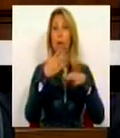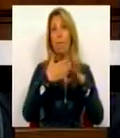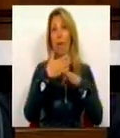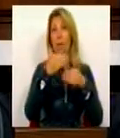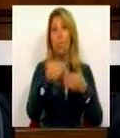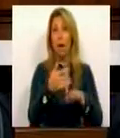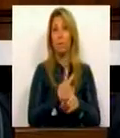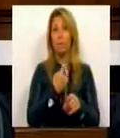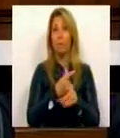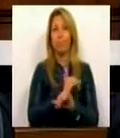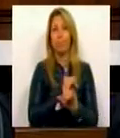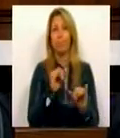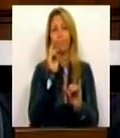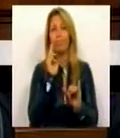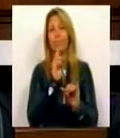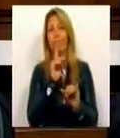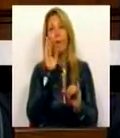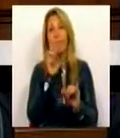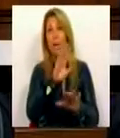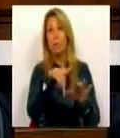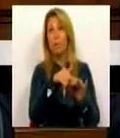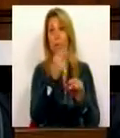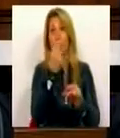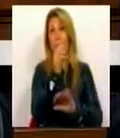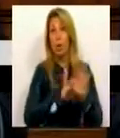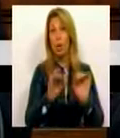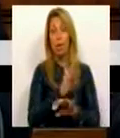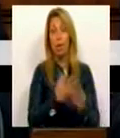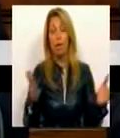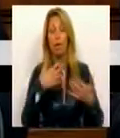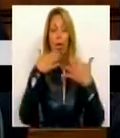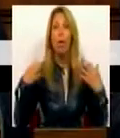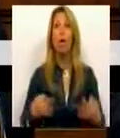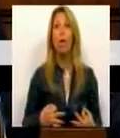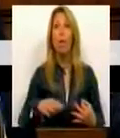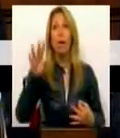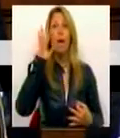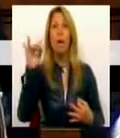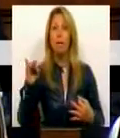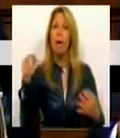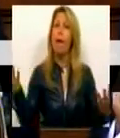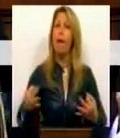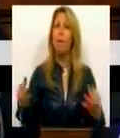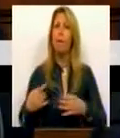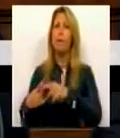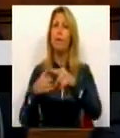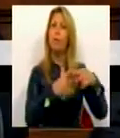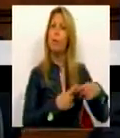prazo, ver a União Europeia. Portanto, confirma-se aquela ideia de uma relativa distribuição